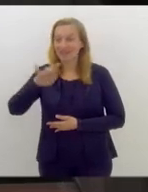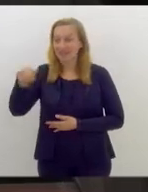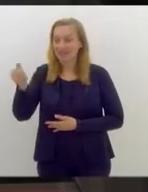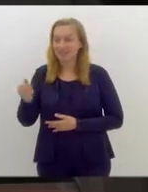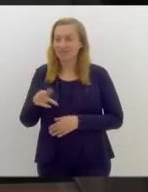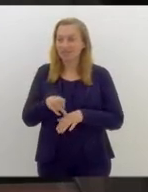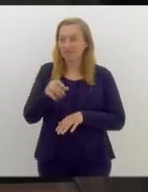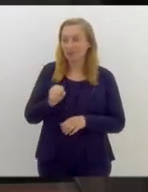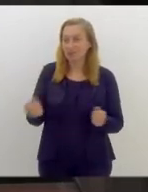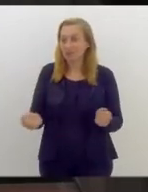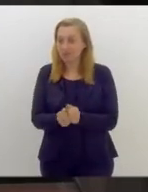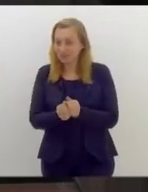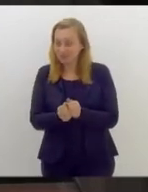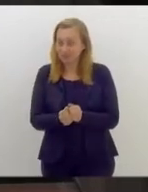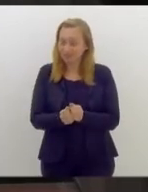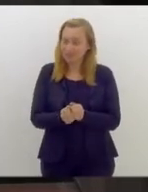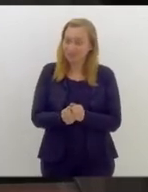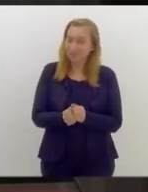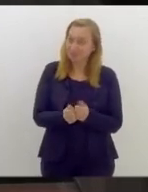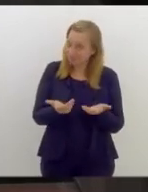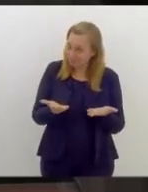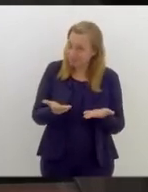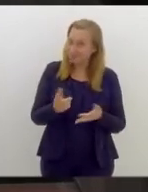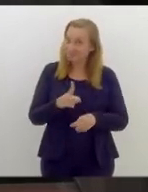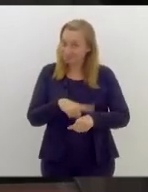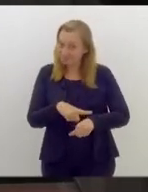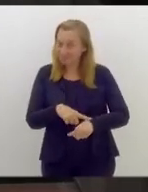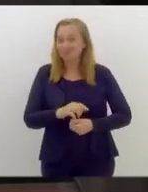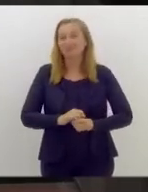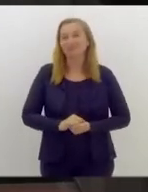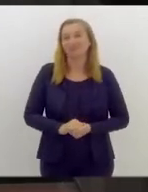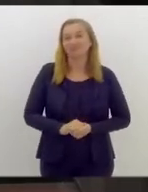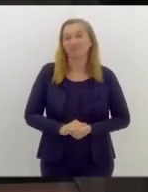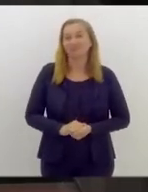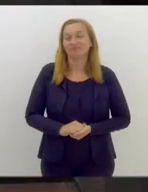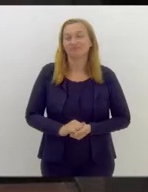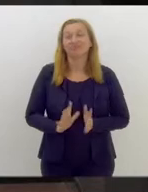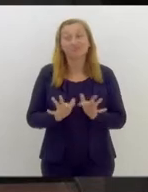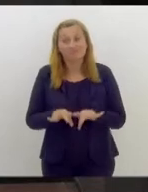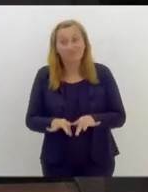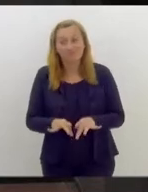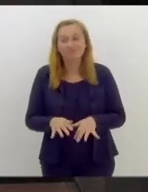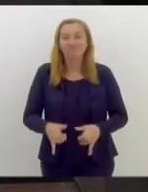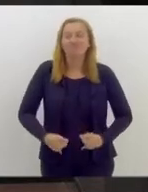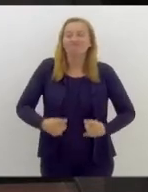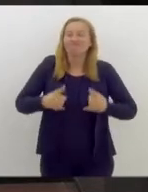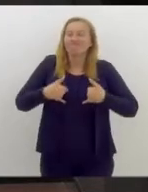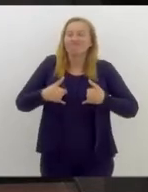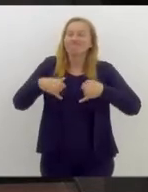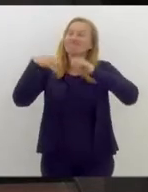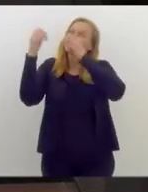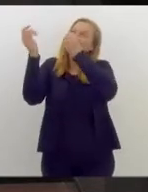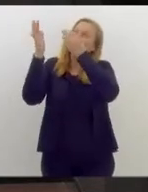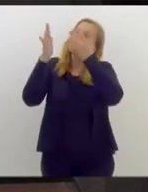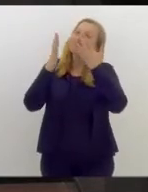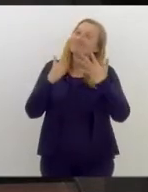que vieram aqui presenciar esse momento. Então, para finalizar, sinto-me honrado e abençoado